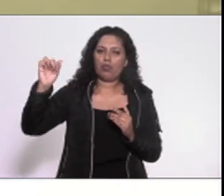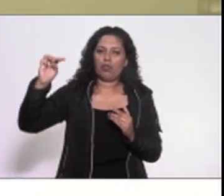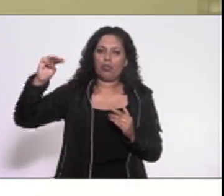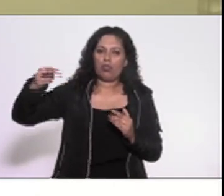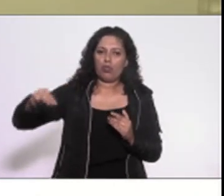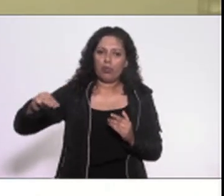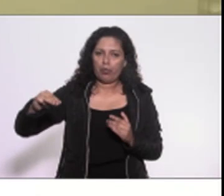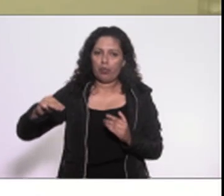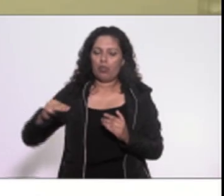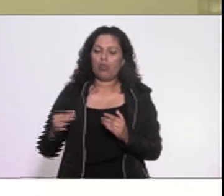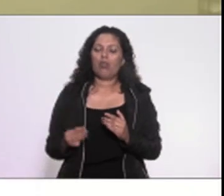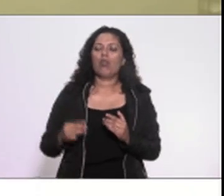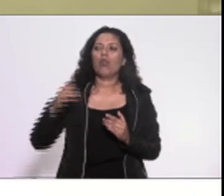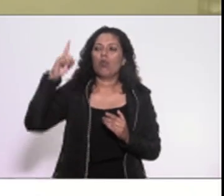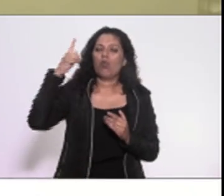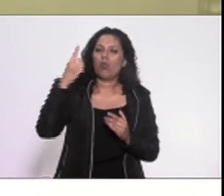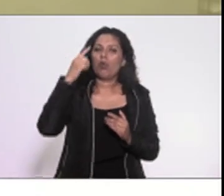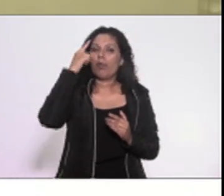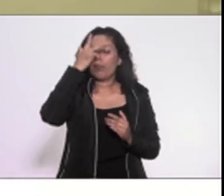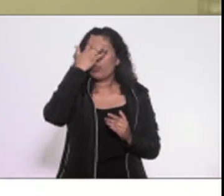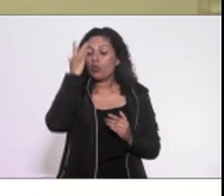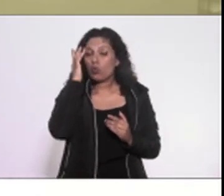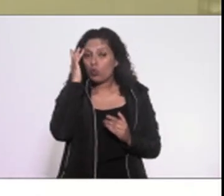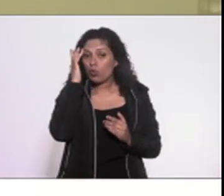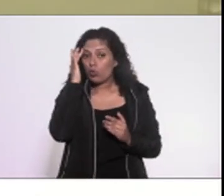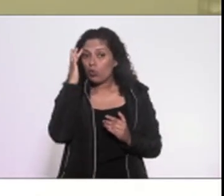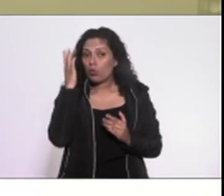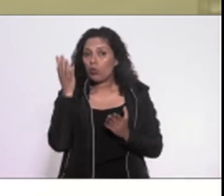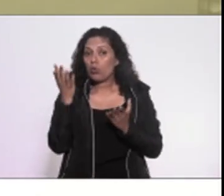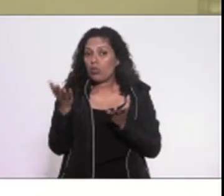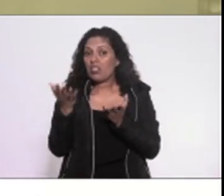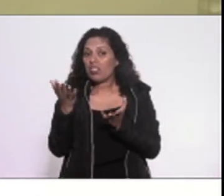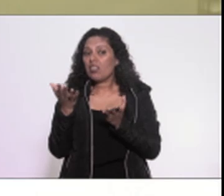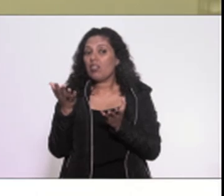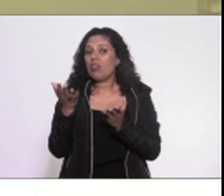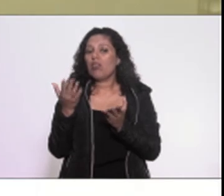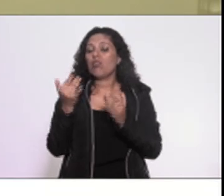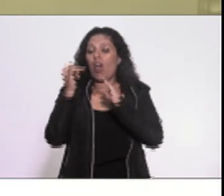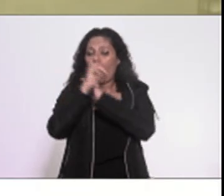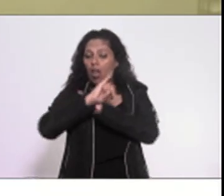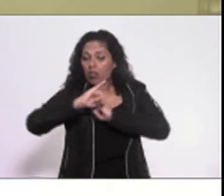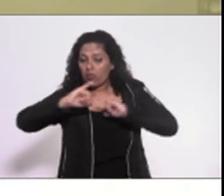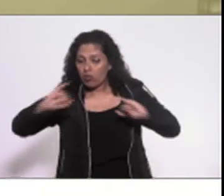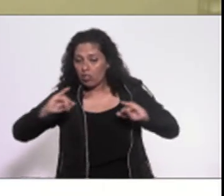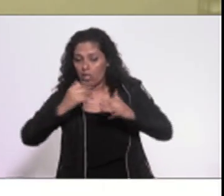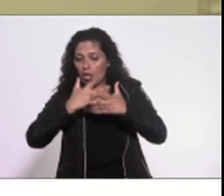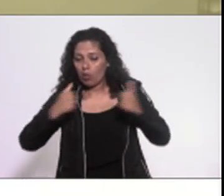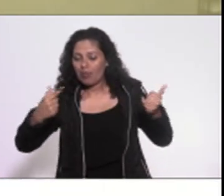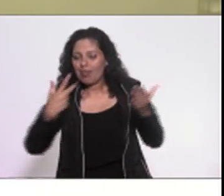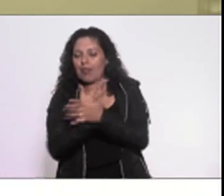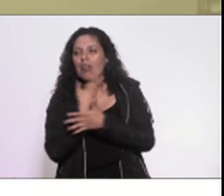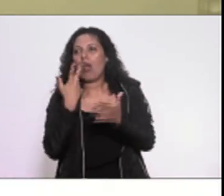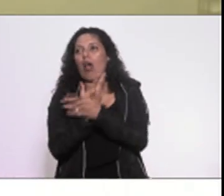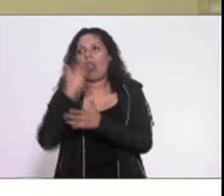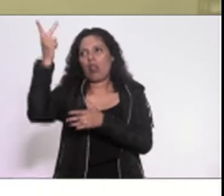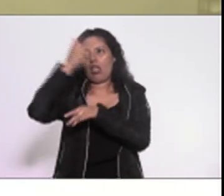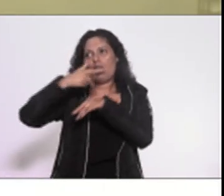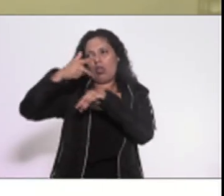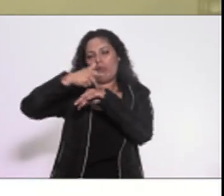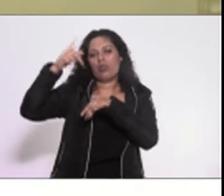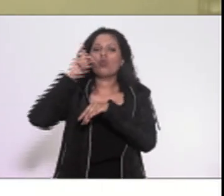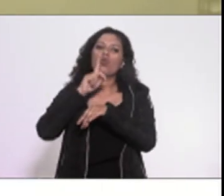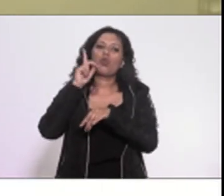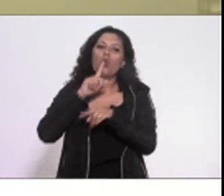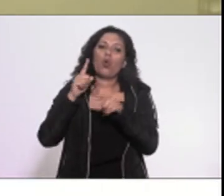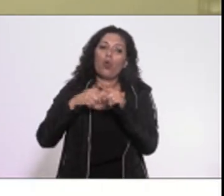próprio profissional da inteligência americana que se sentiu à vontade de usar os canais anônimos para fazer a denúncia, onde você tem algumas pessoas